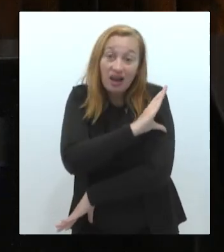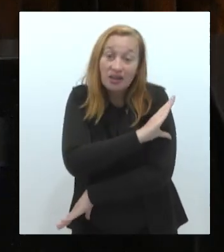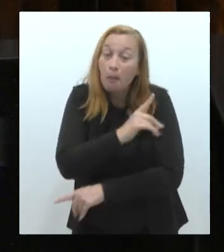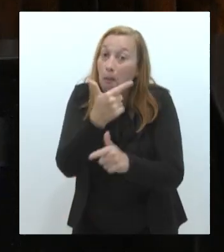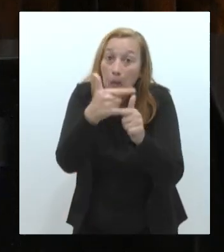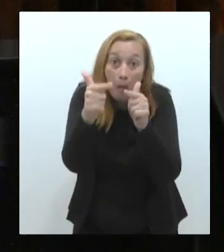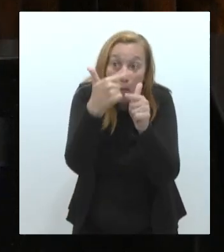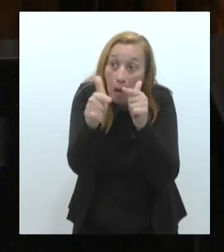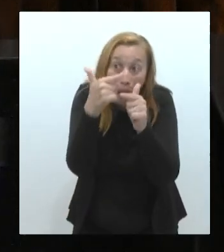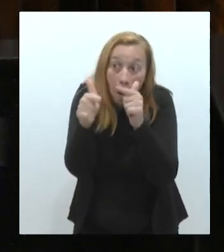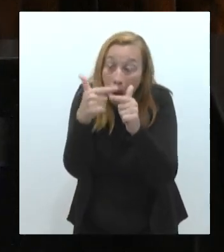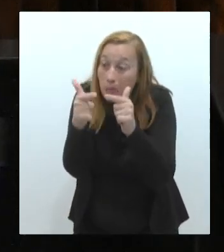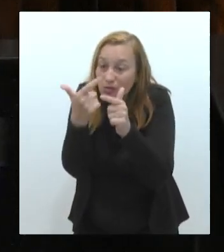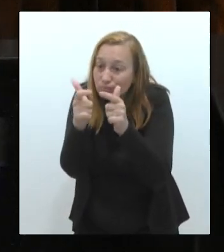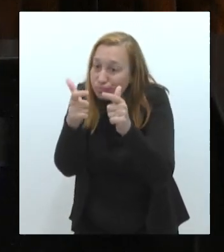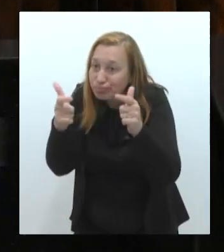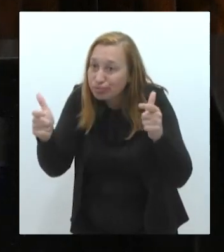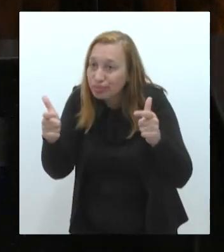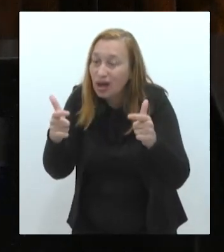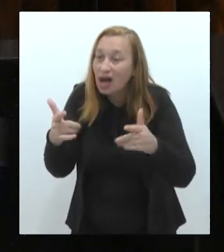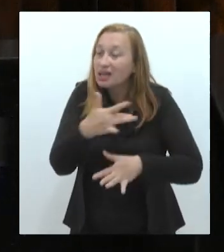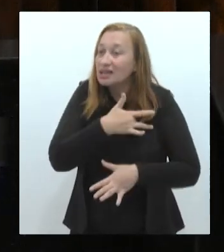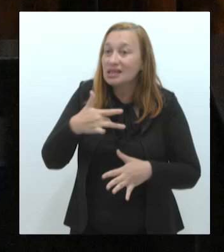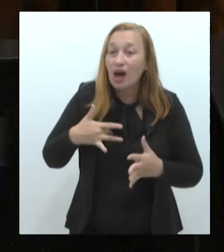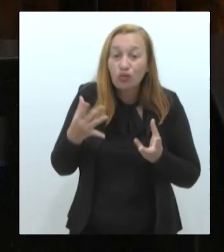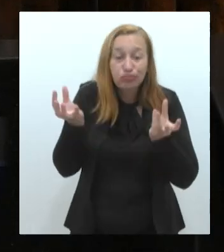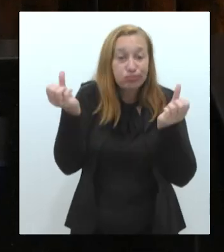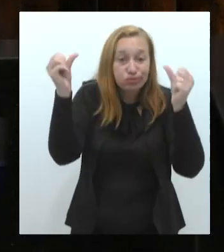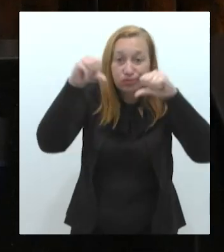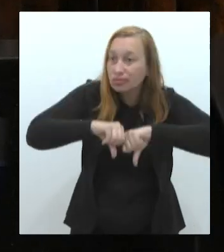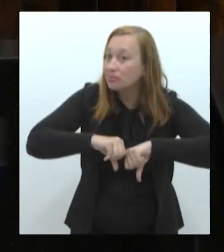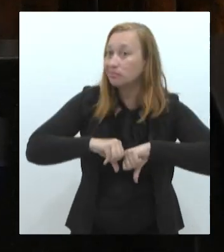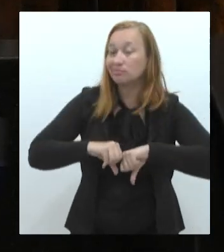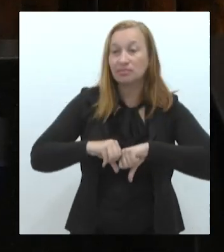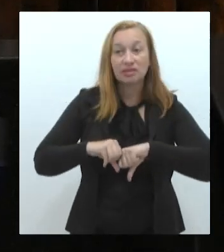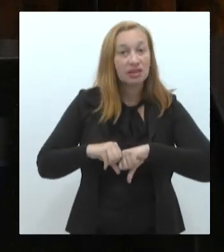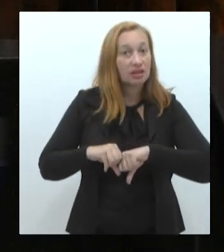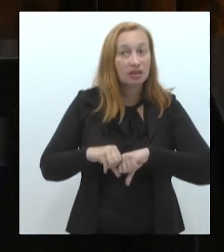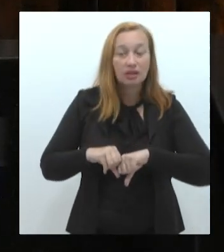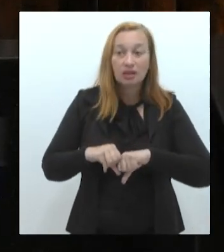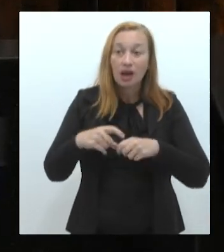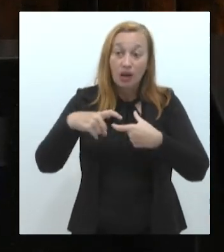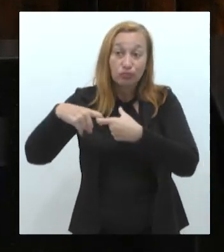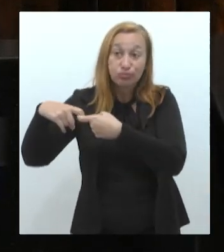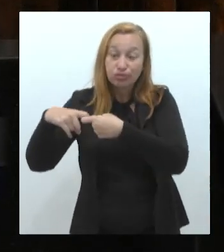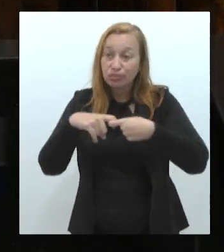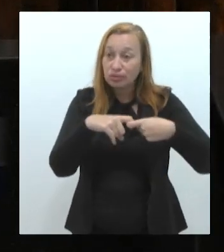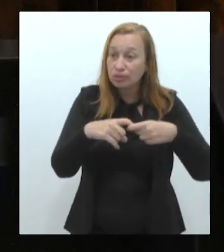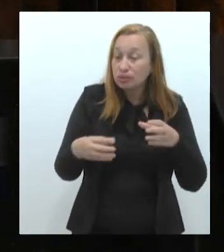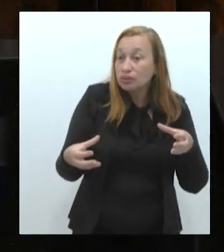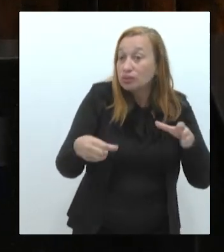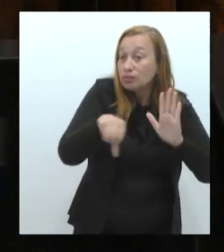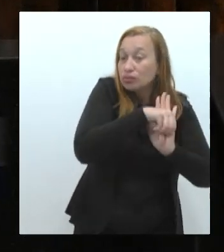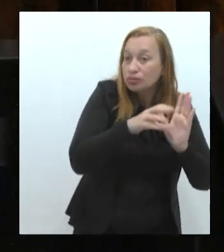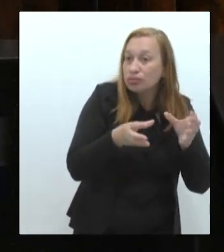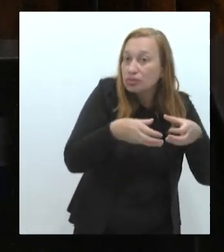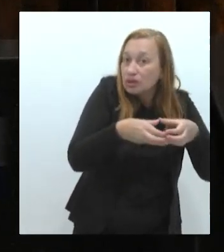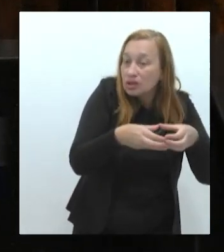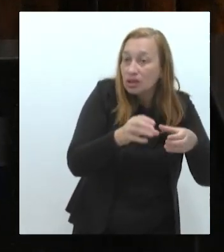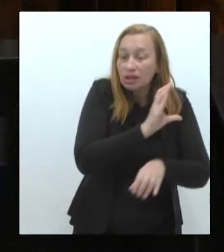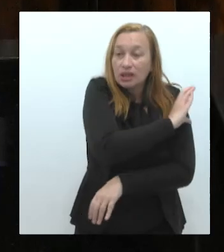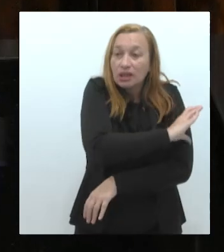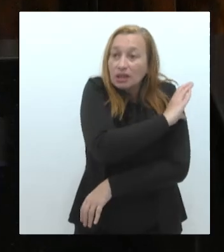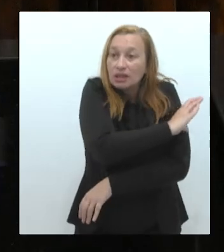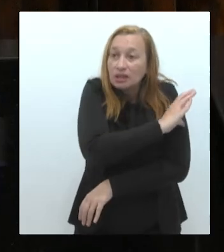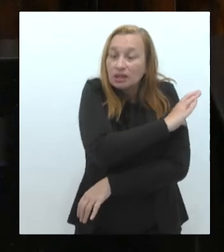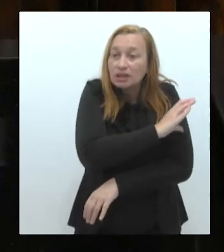problemas, a saúde falida, combalida, a máfia do reboque que ele levou para dentro de Campos, comendo solta